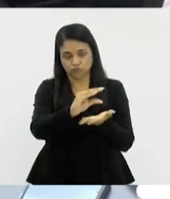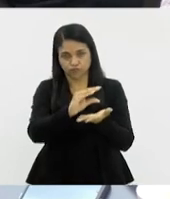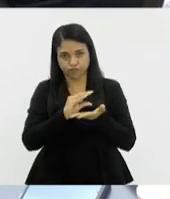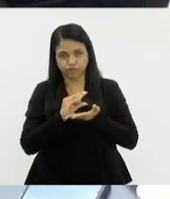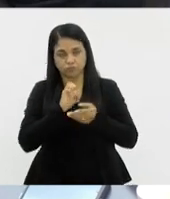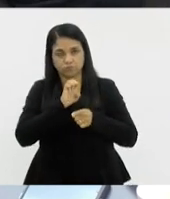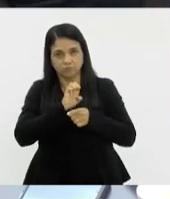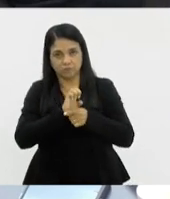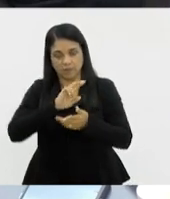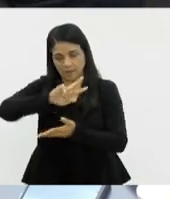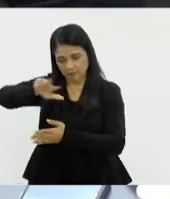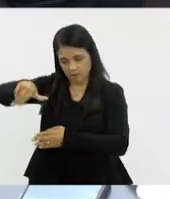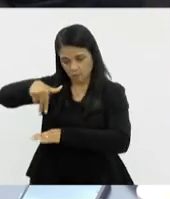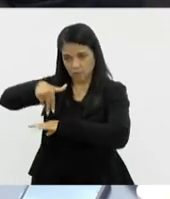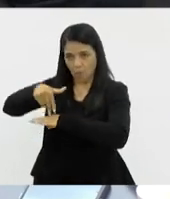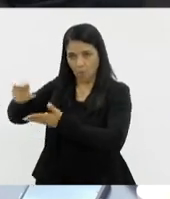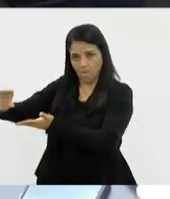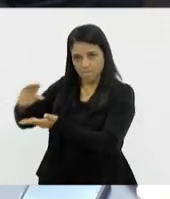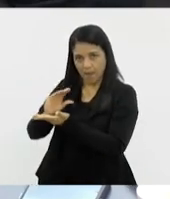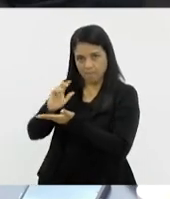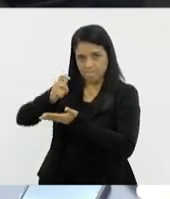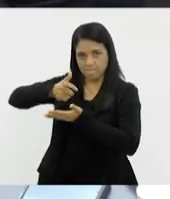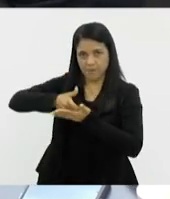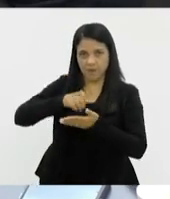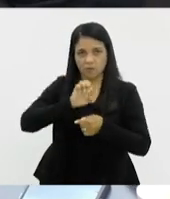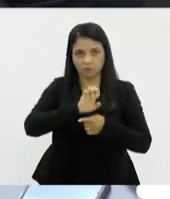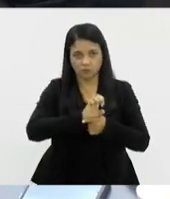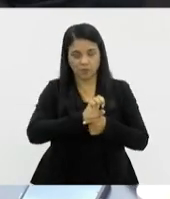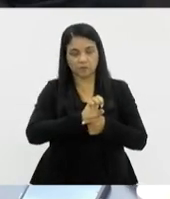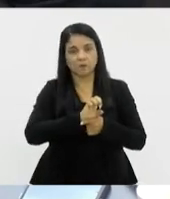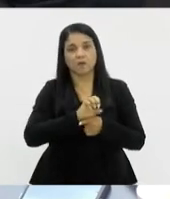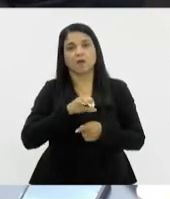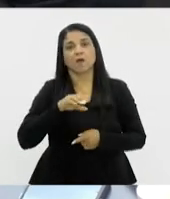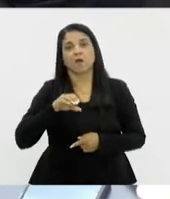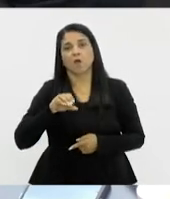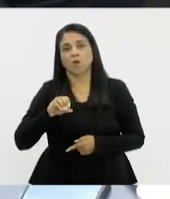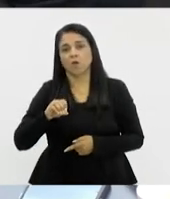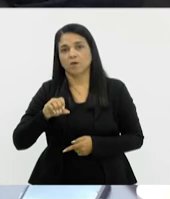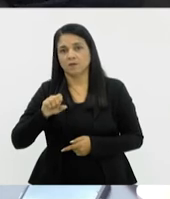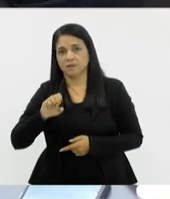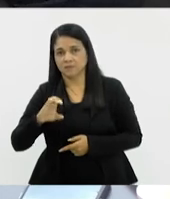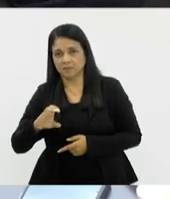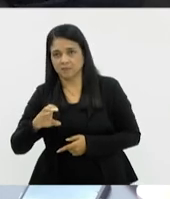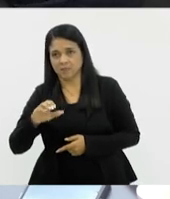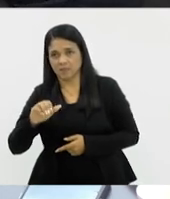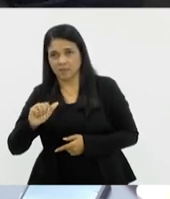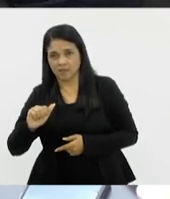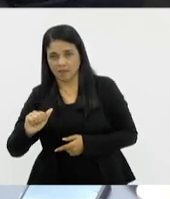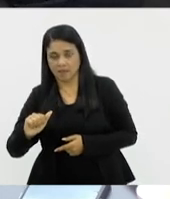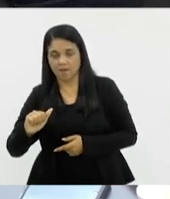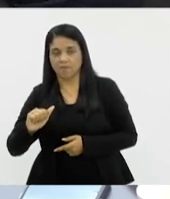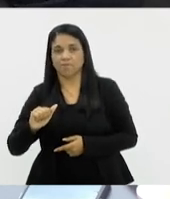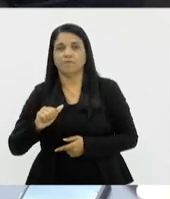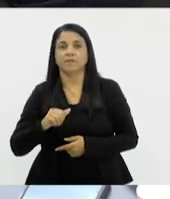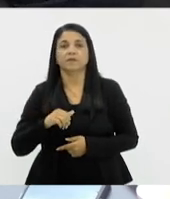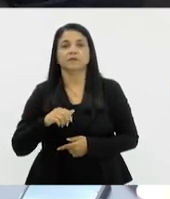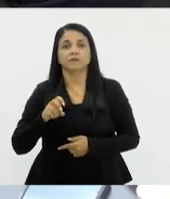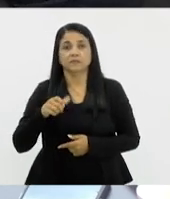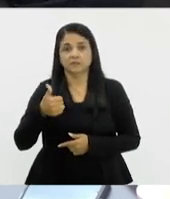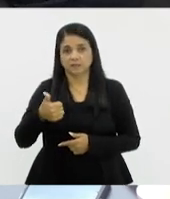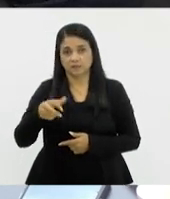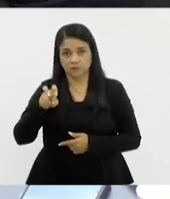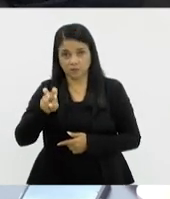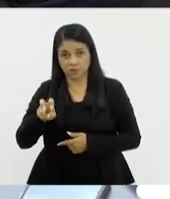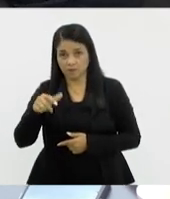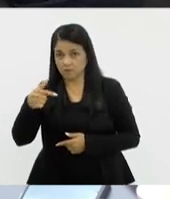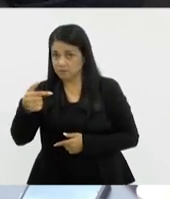da União em função dessa ACO 2757, ação civil, ACO, ação civil originária.